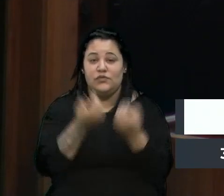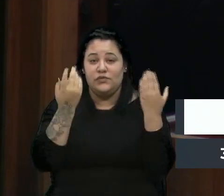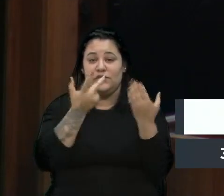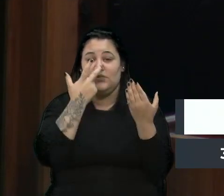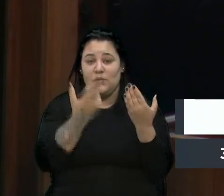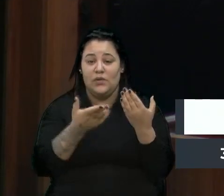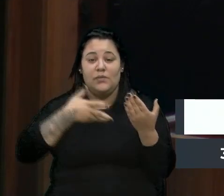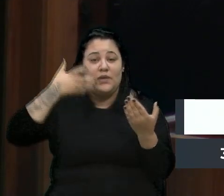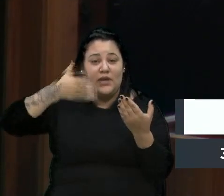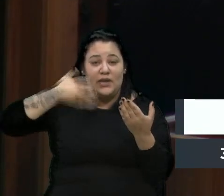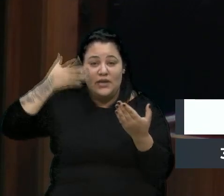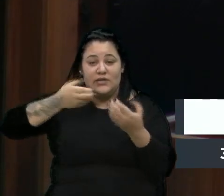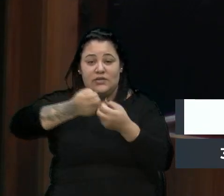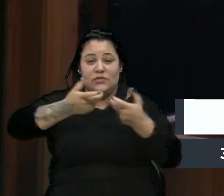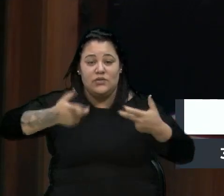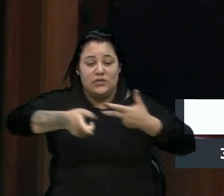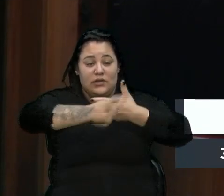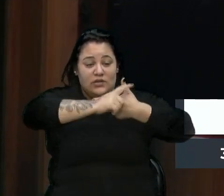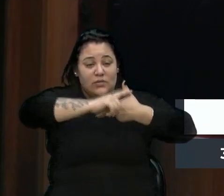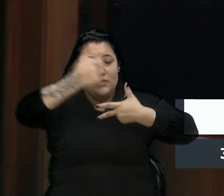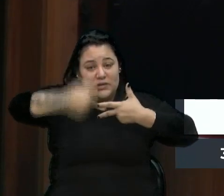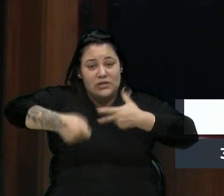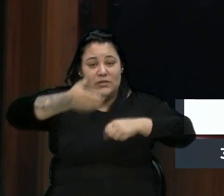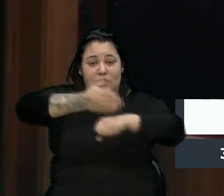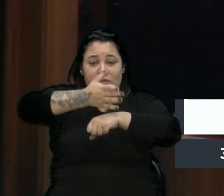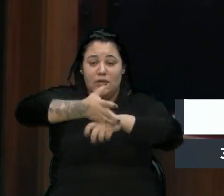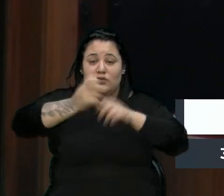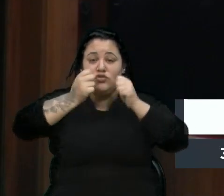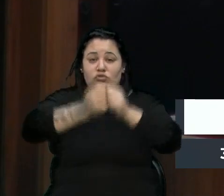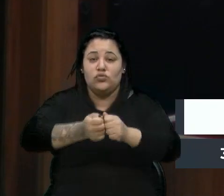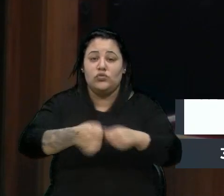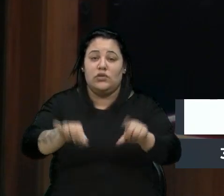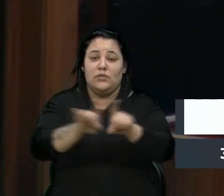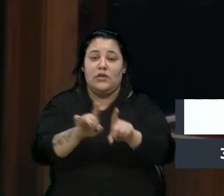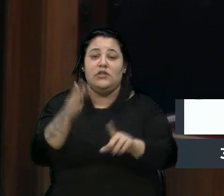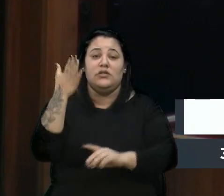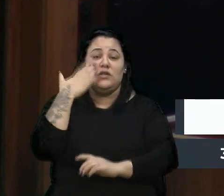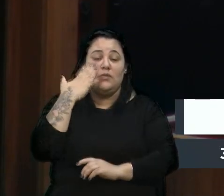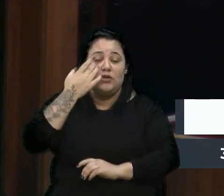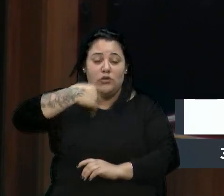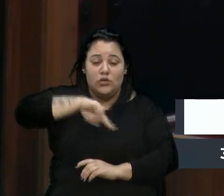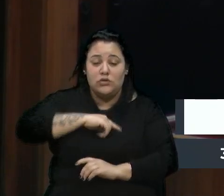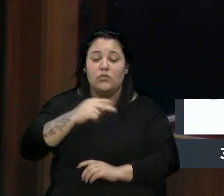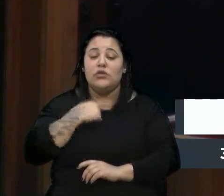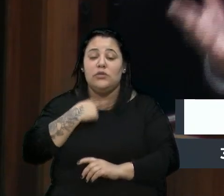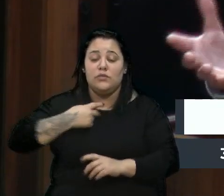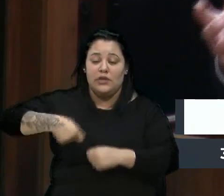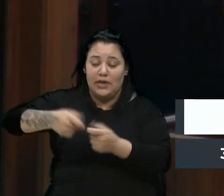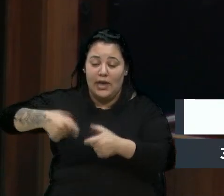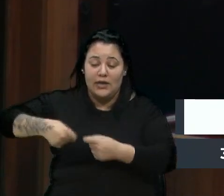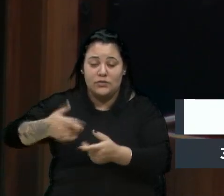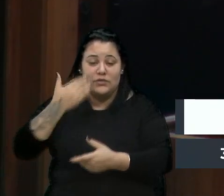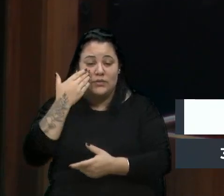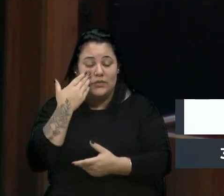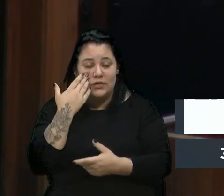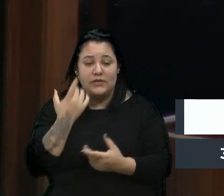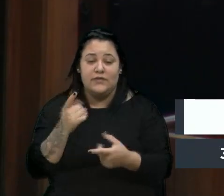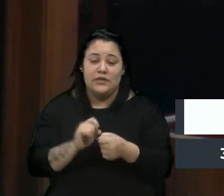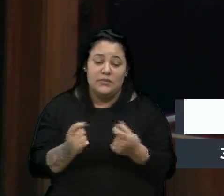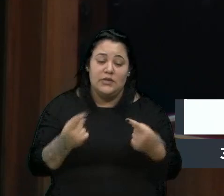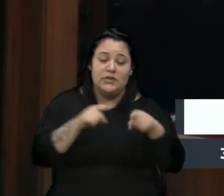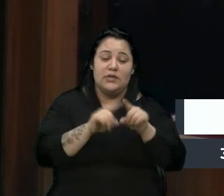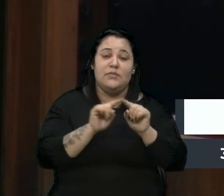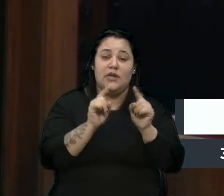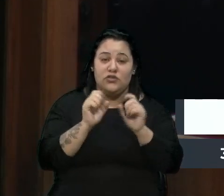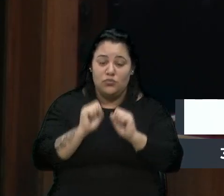a gente quer que o Executivo participe junto. A gente sabe que nós não podemos ordenar despesas, a gente não pode fazer convênios, mas a gente pode entregar